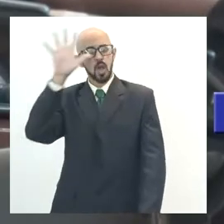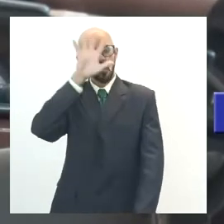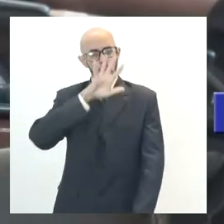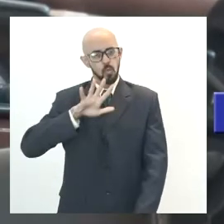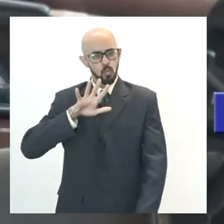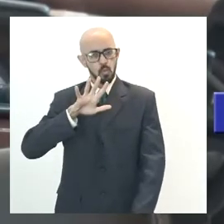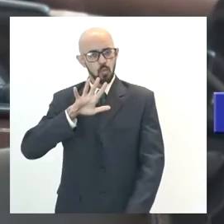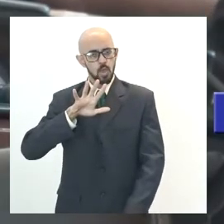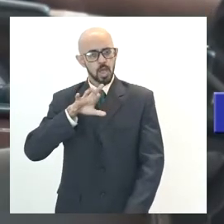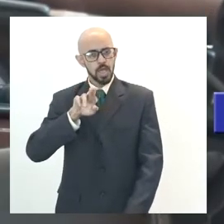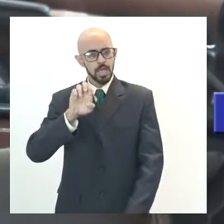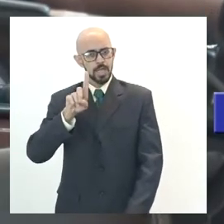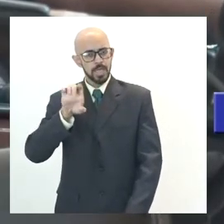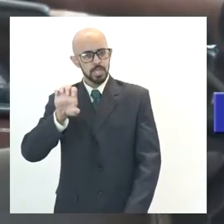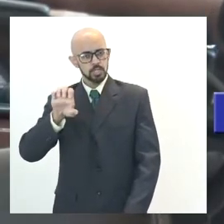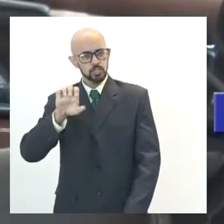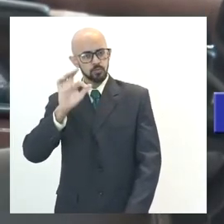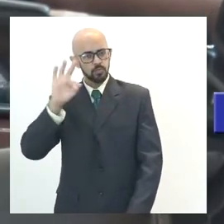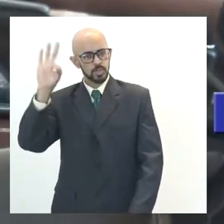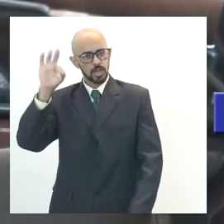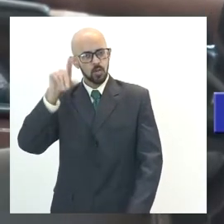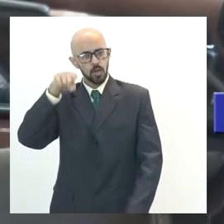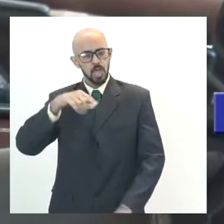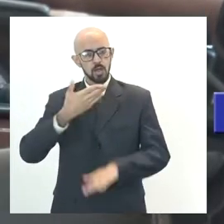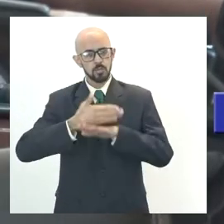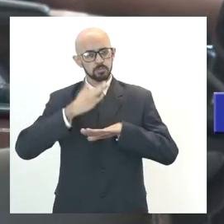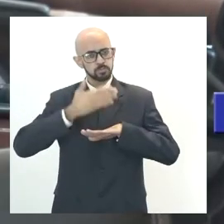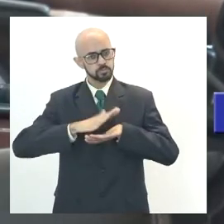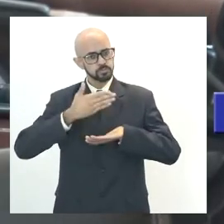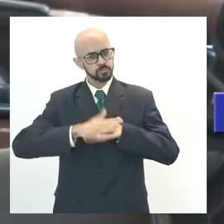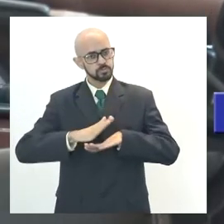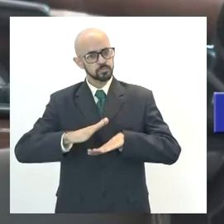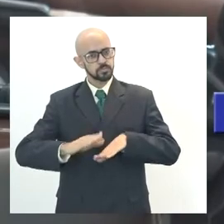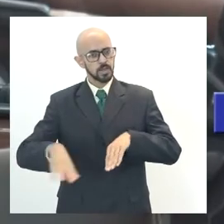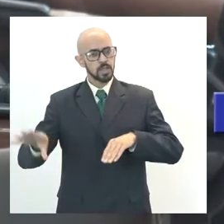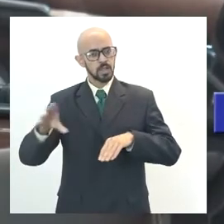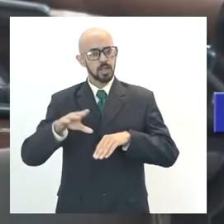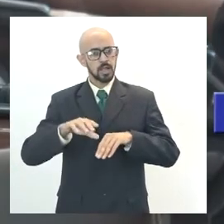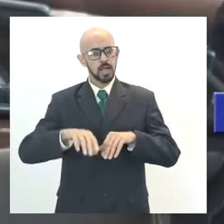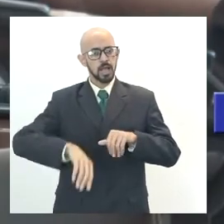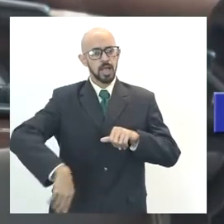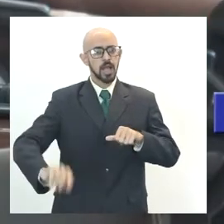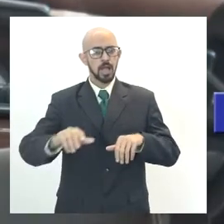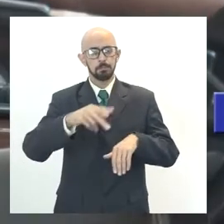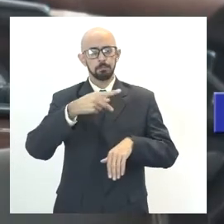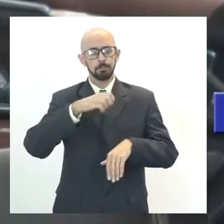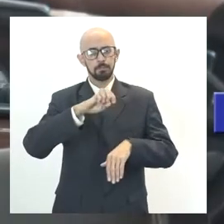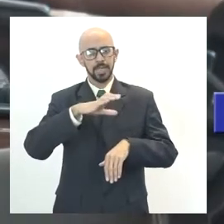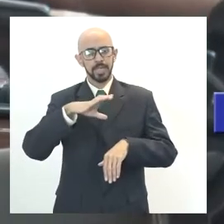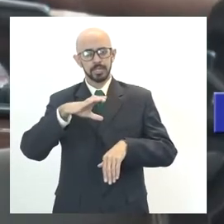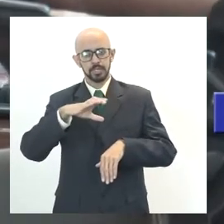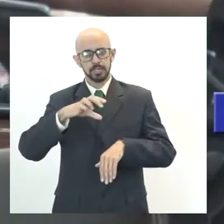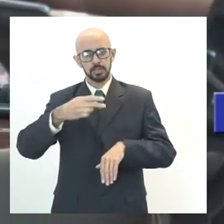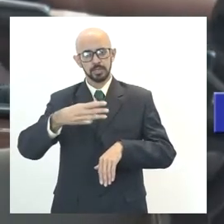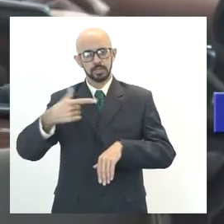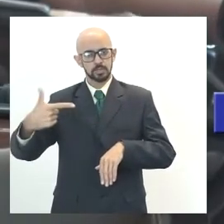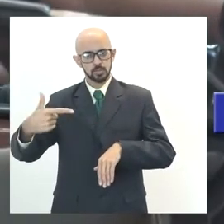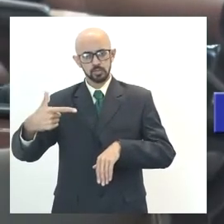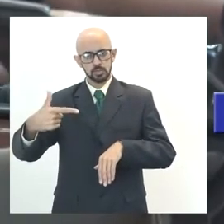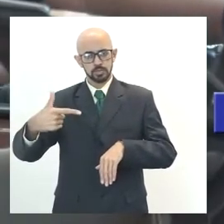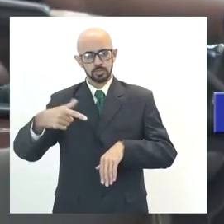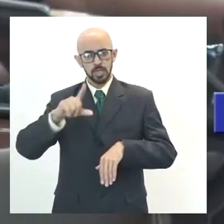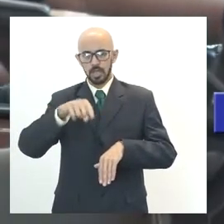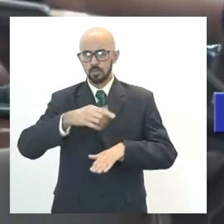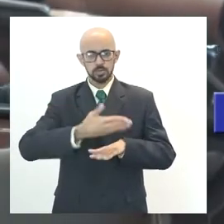ela é um ensaio da implementação da emenda constitucional nº 32 tá tudo lá se